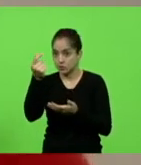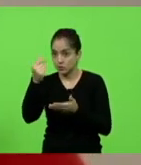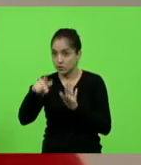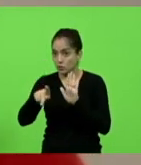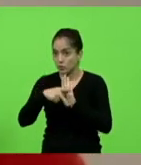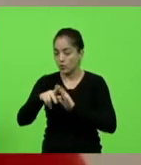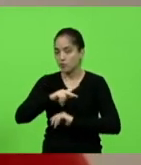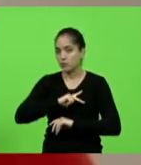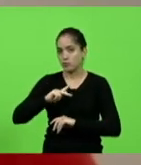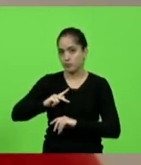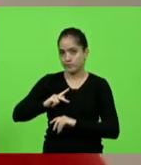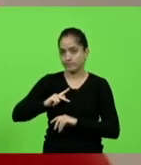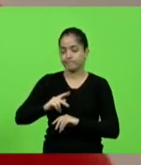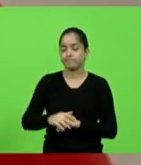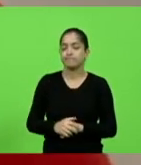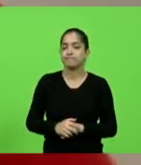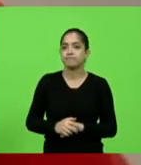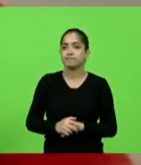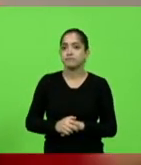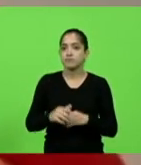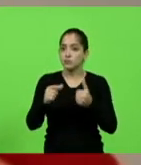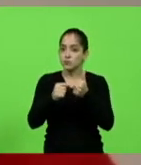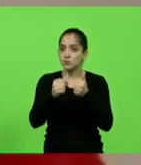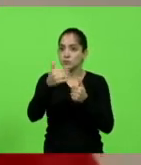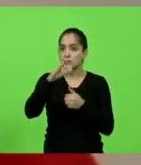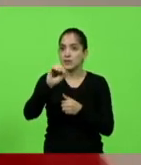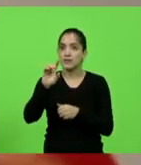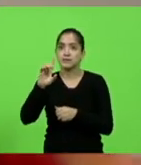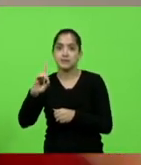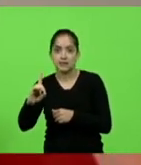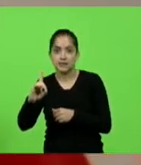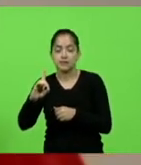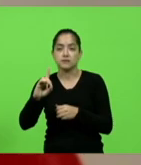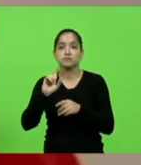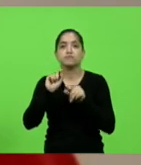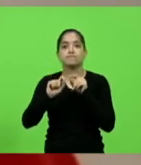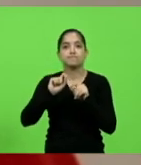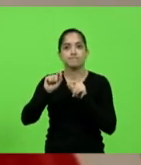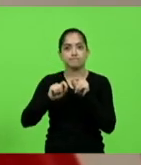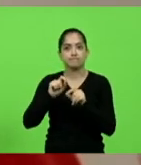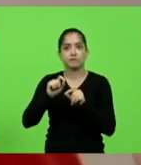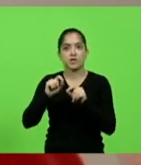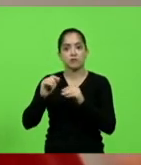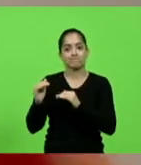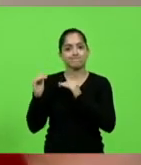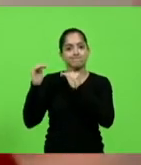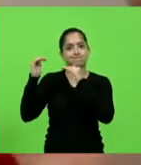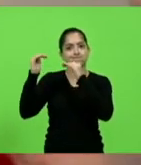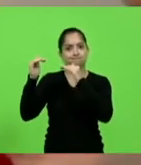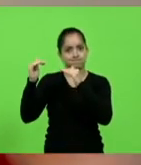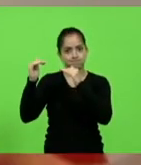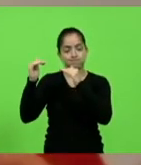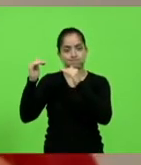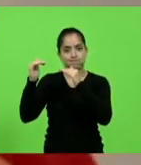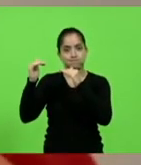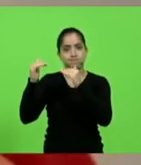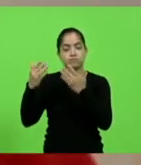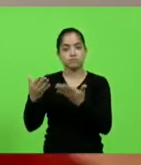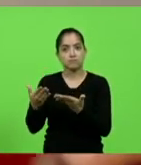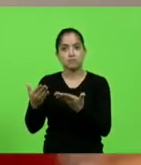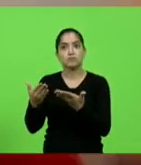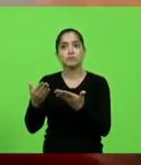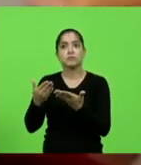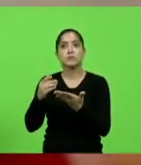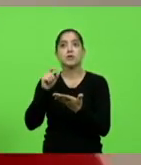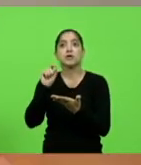No artigo 10D, ele traz um conteúdo autoritário. Além do conteúdo autoritário,